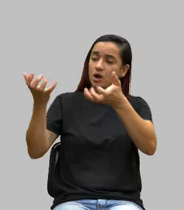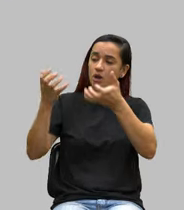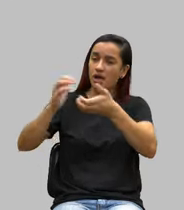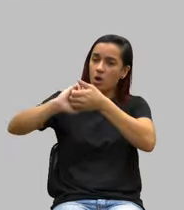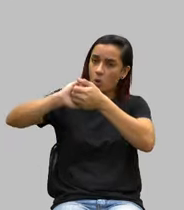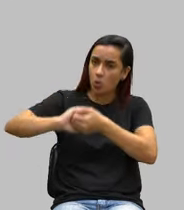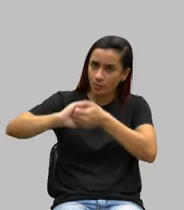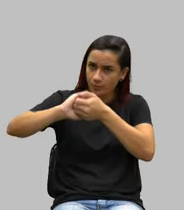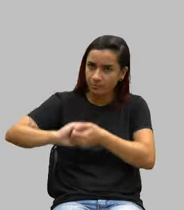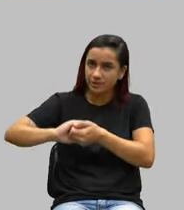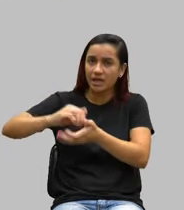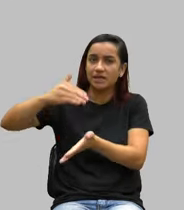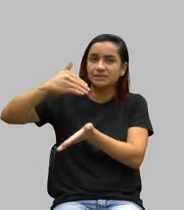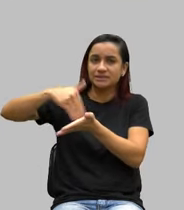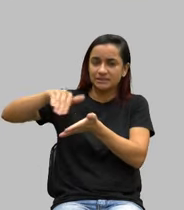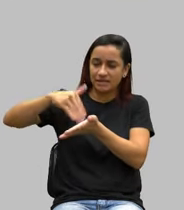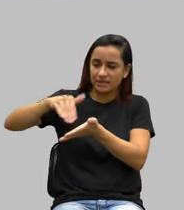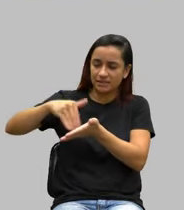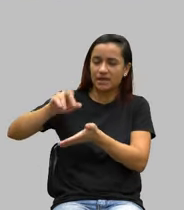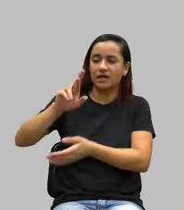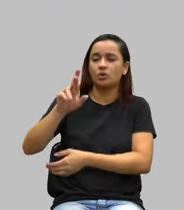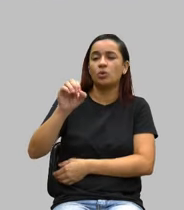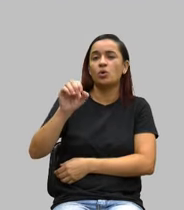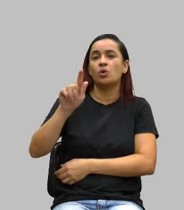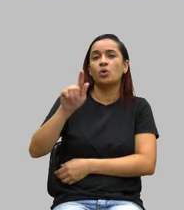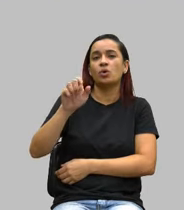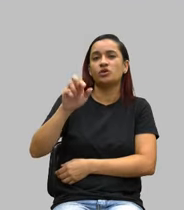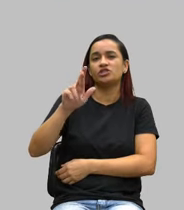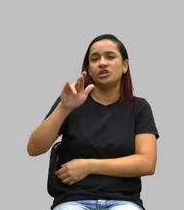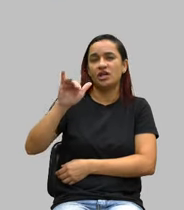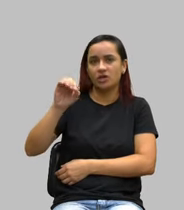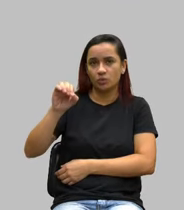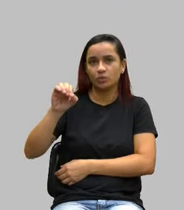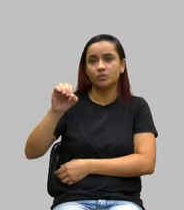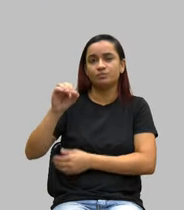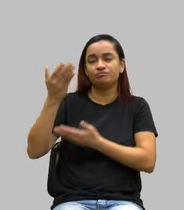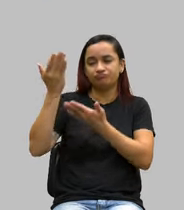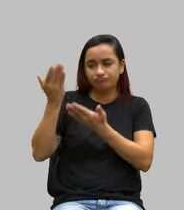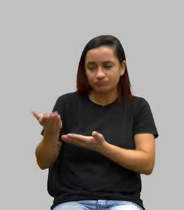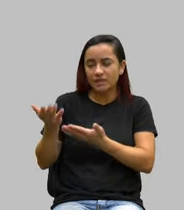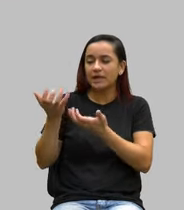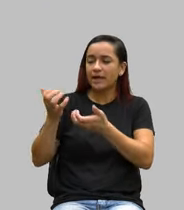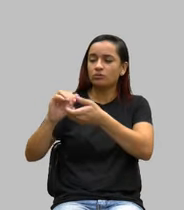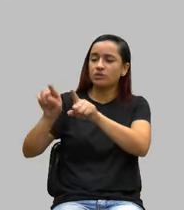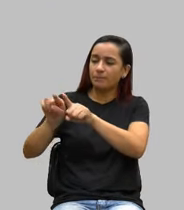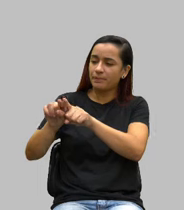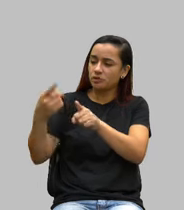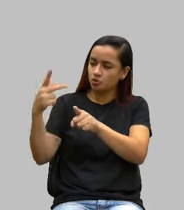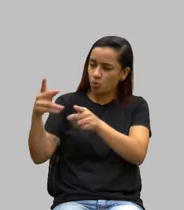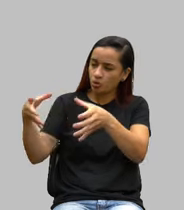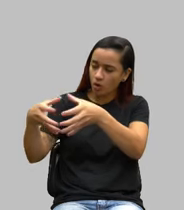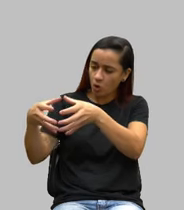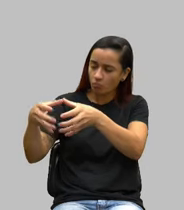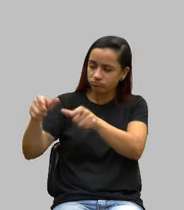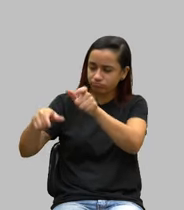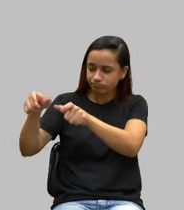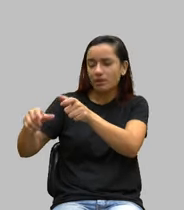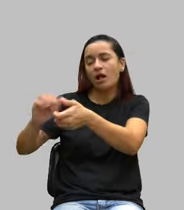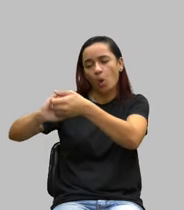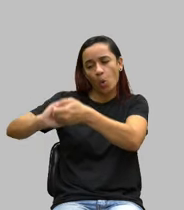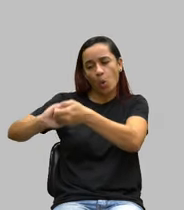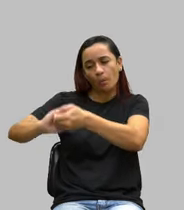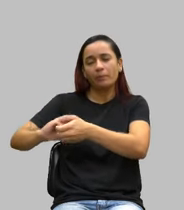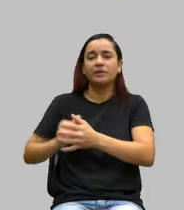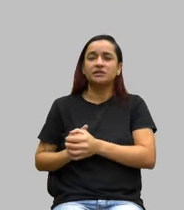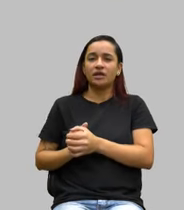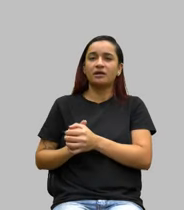secretário Rogério Greco e através do do senhor quero comprimentar toda a sua equipe e